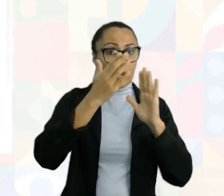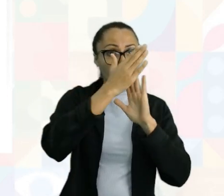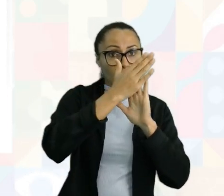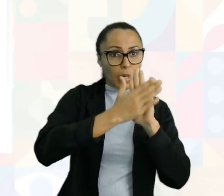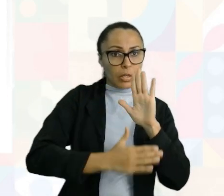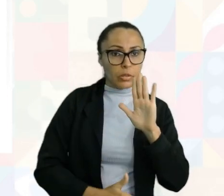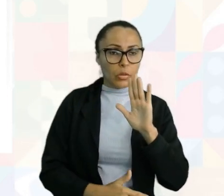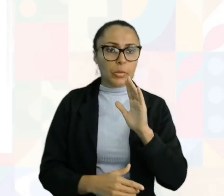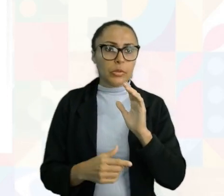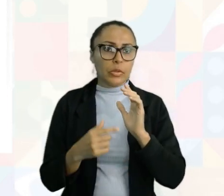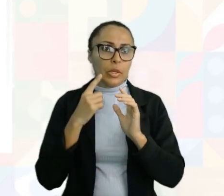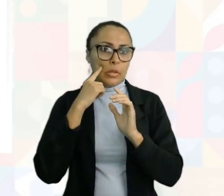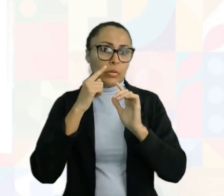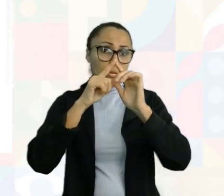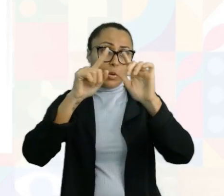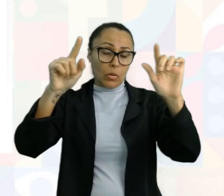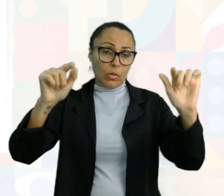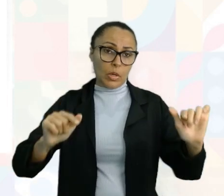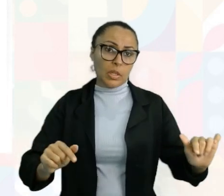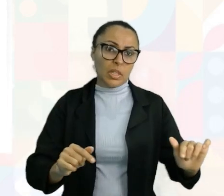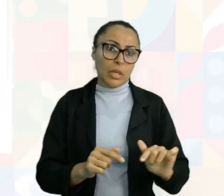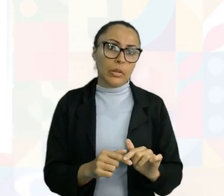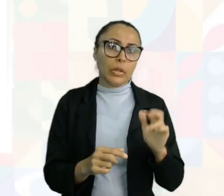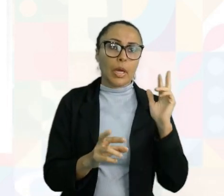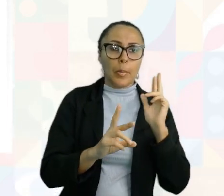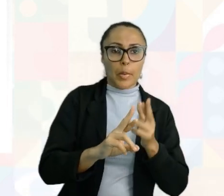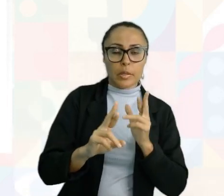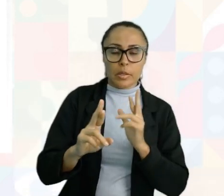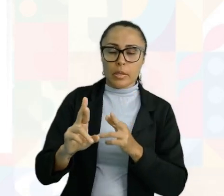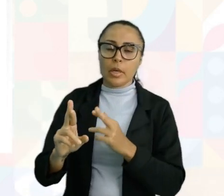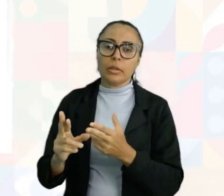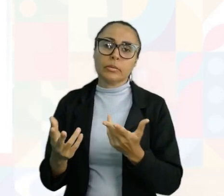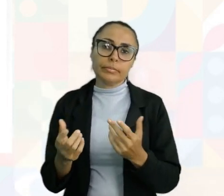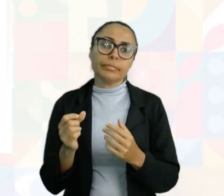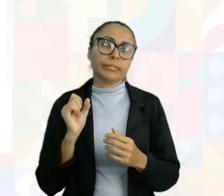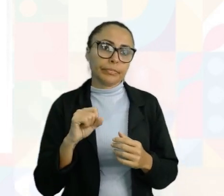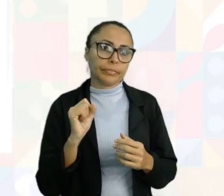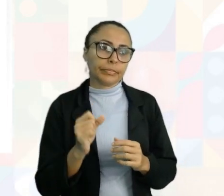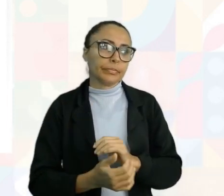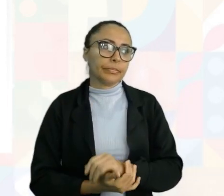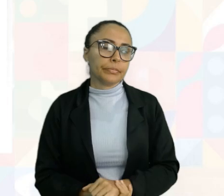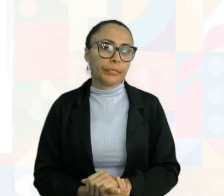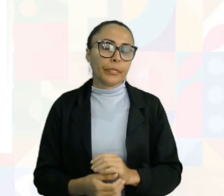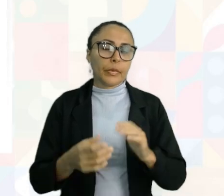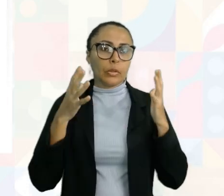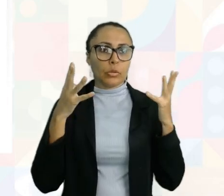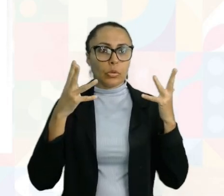um quadrado, né? E ele é representado em verdadeira grandeza, ou seja, todas as medidas